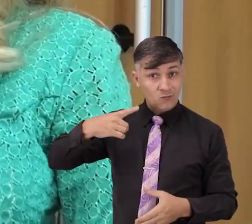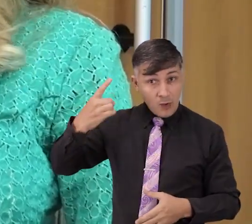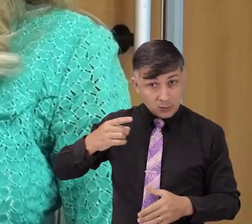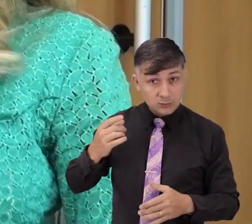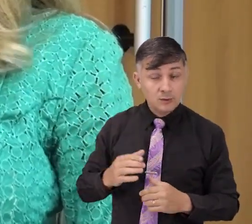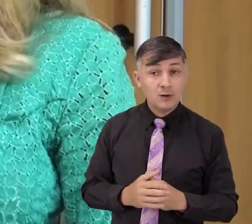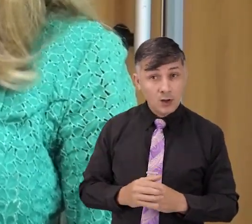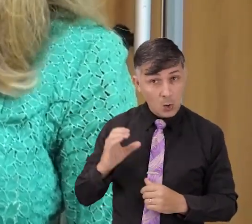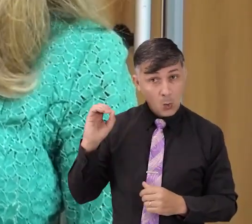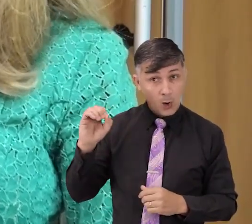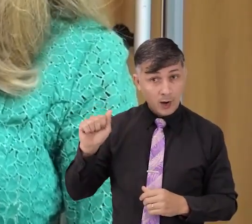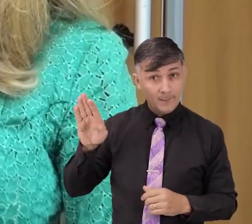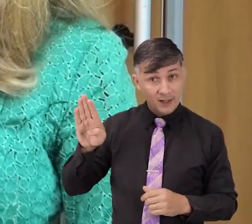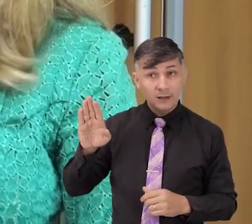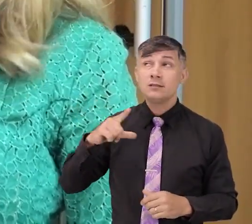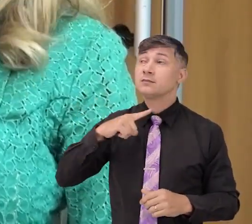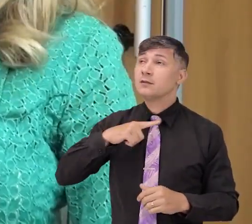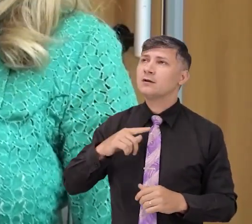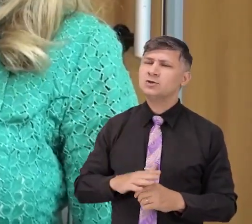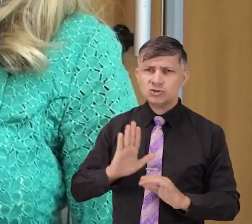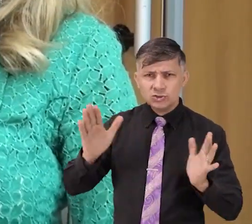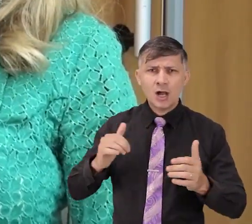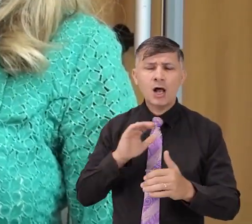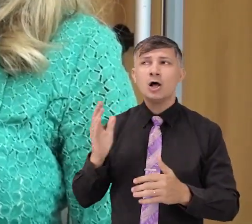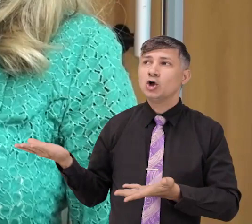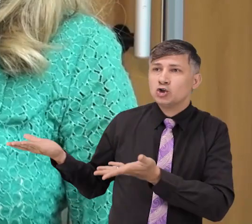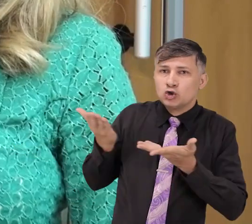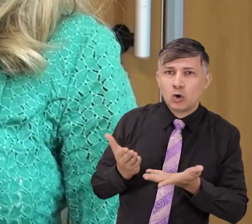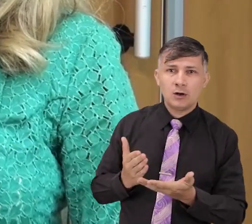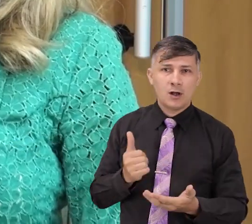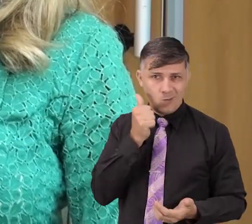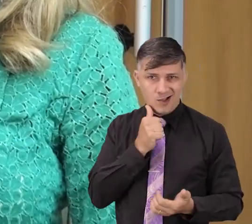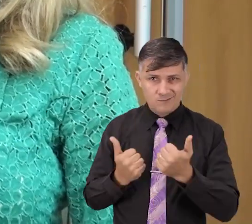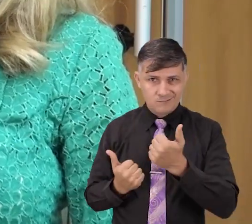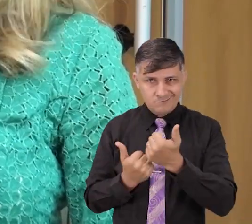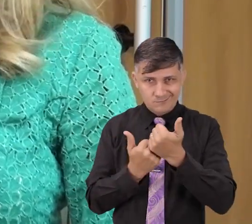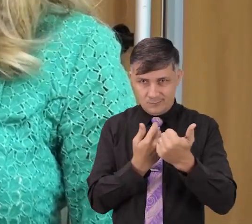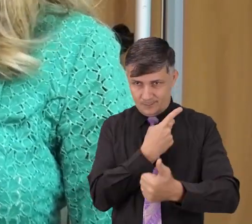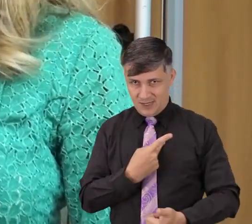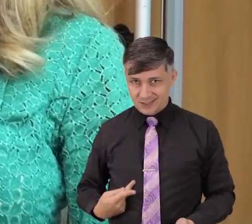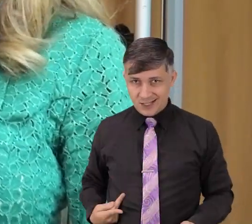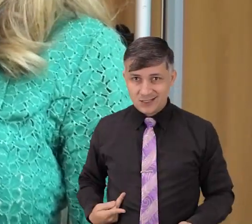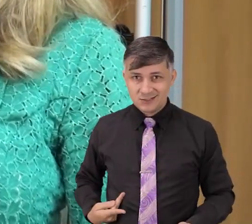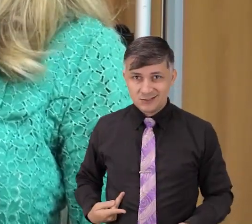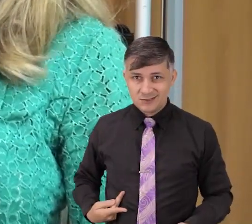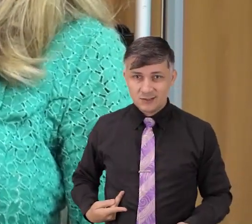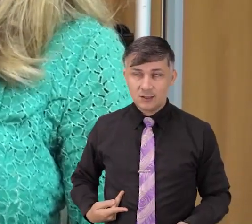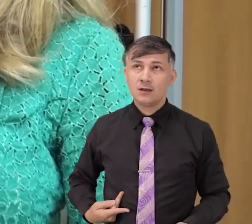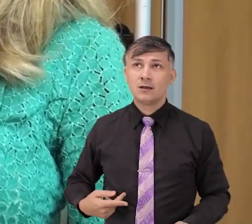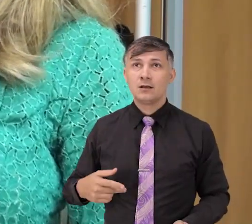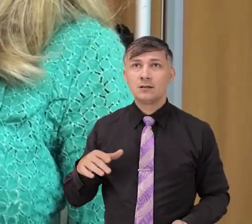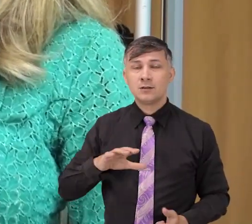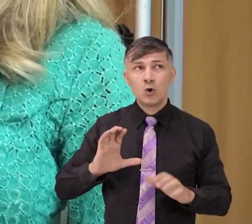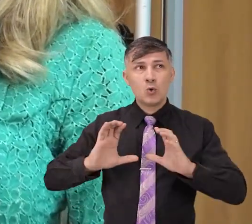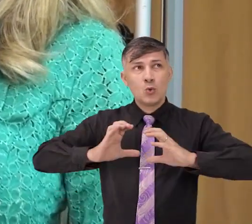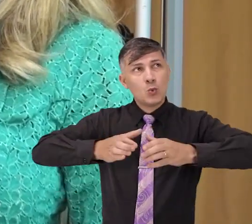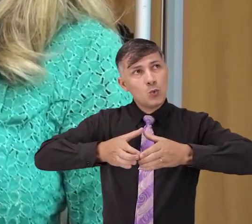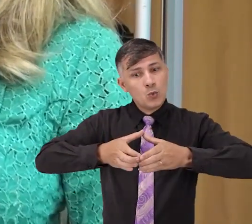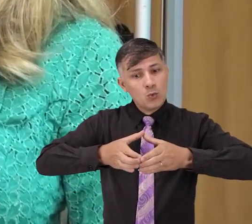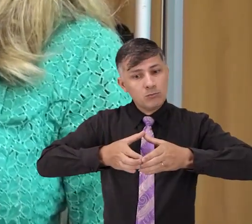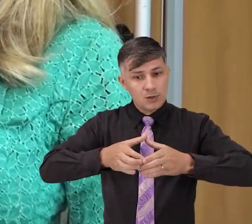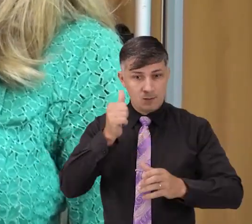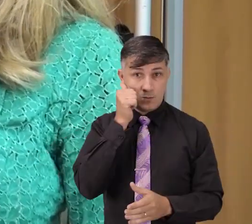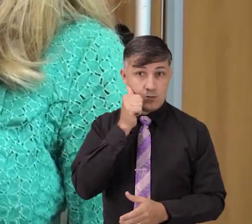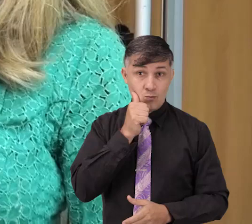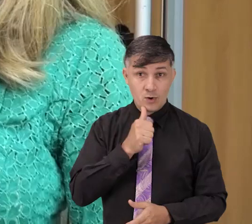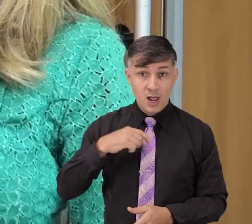dizer, a presidente e a vice-presidente da Comissão da Mulher Advogada para falar sobre essa campanha Advocacia